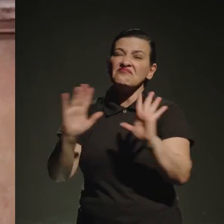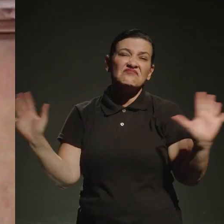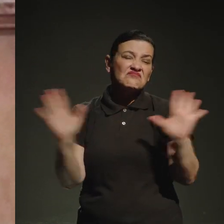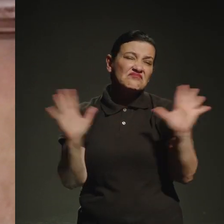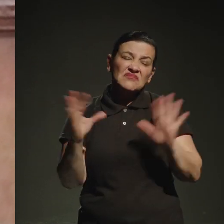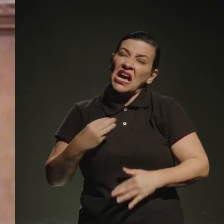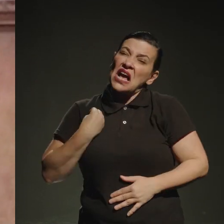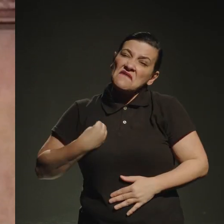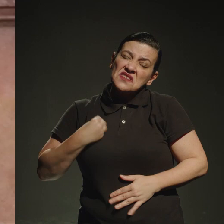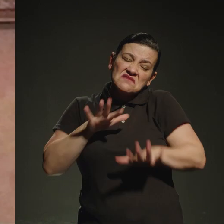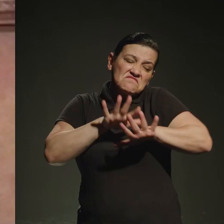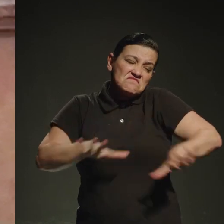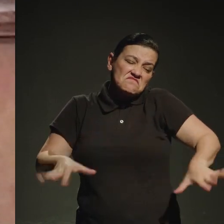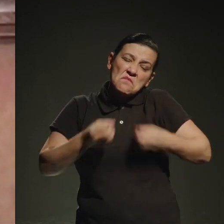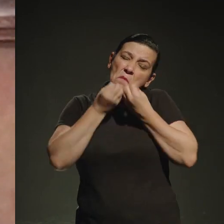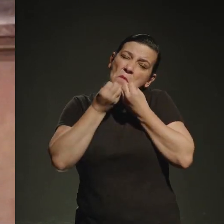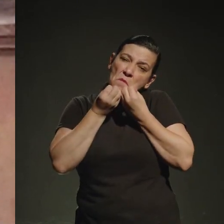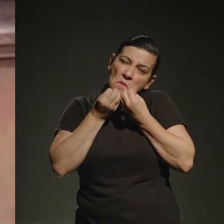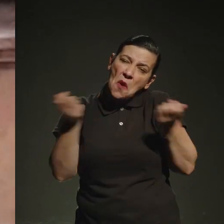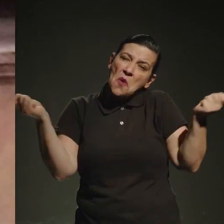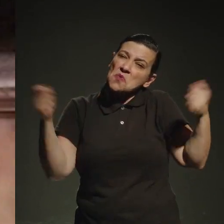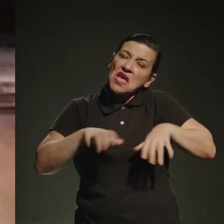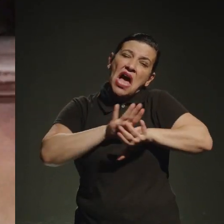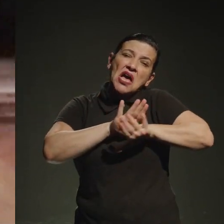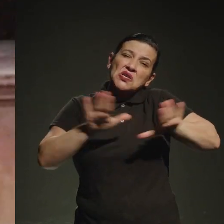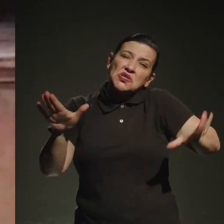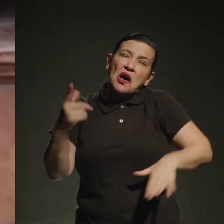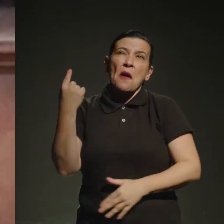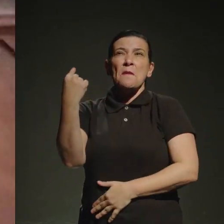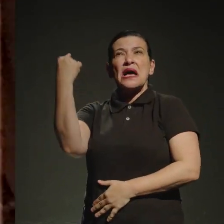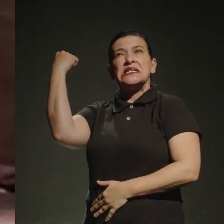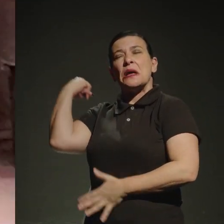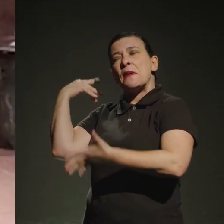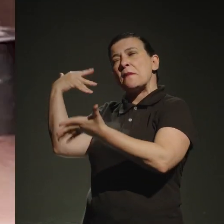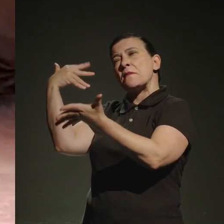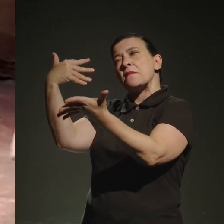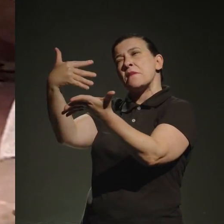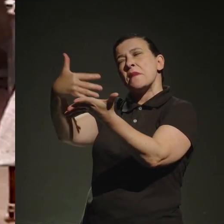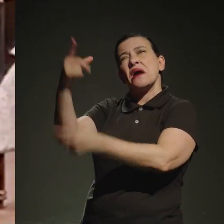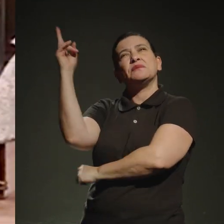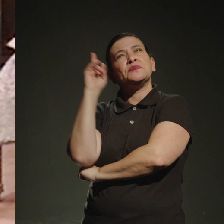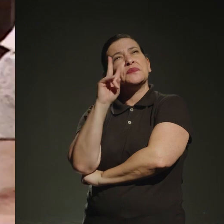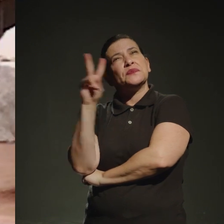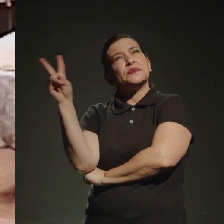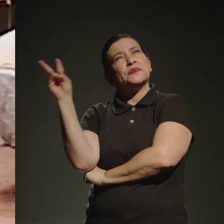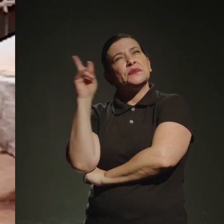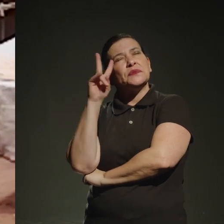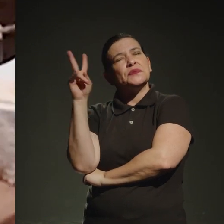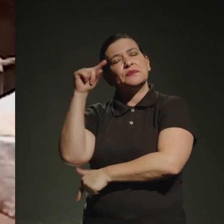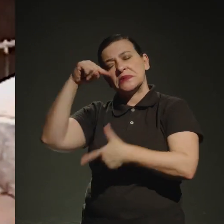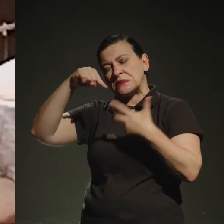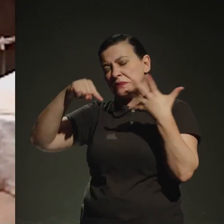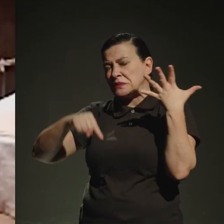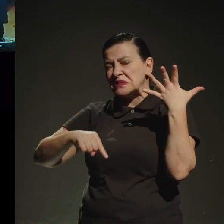pensando mesmo? Ah! Tudo nesta vida começa sempre com era uma vez.